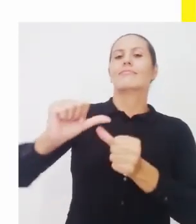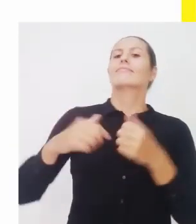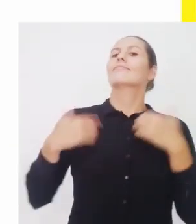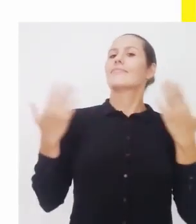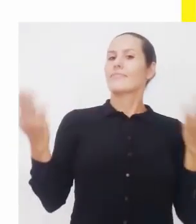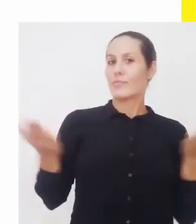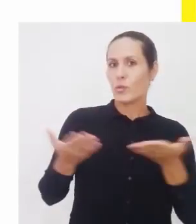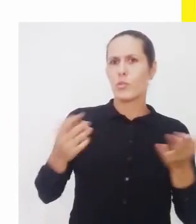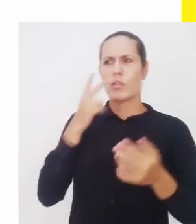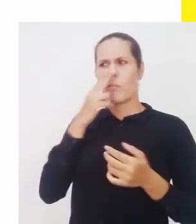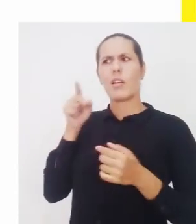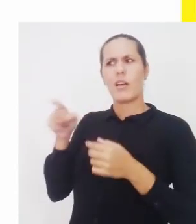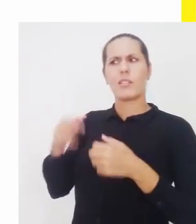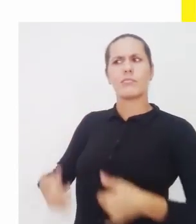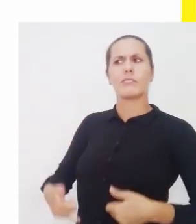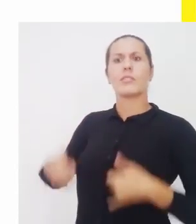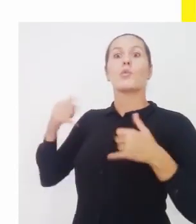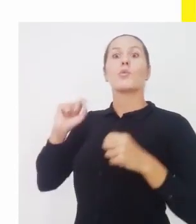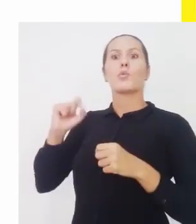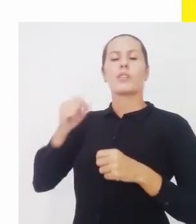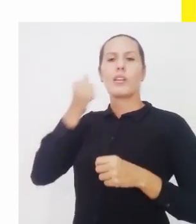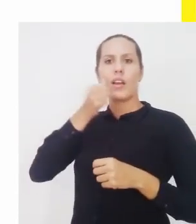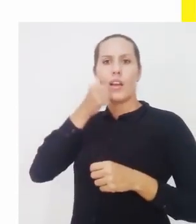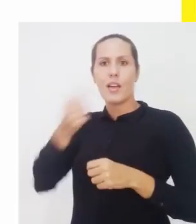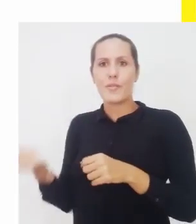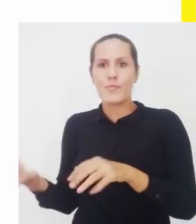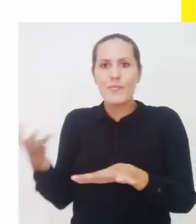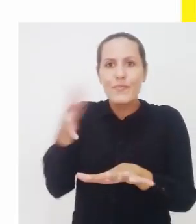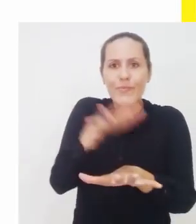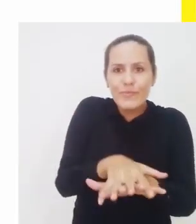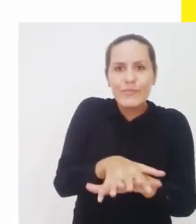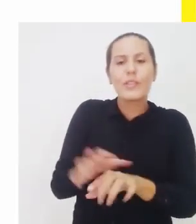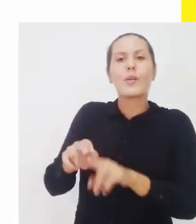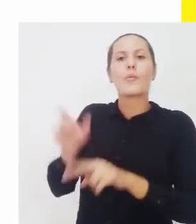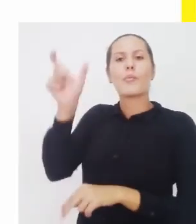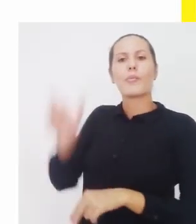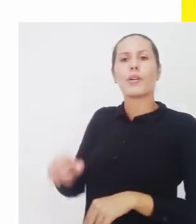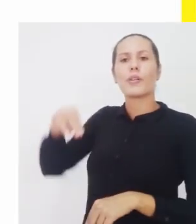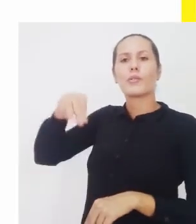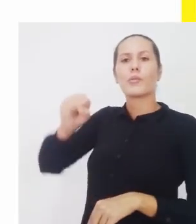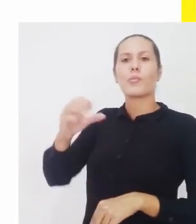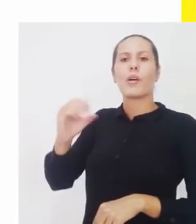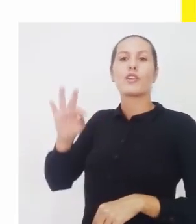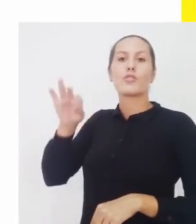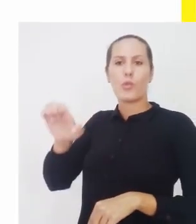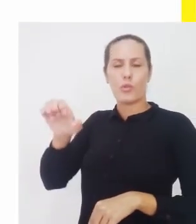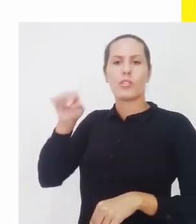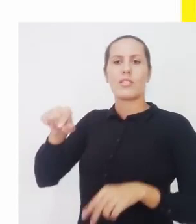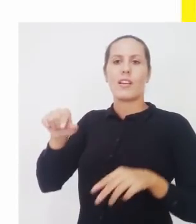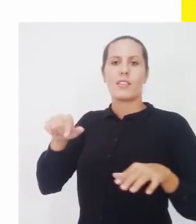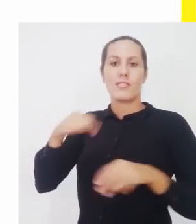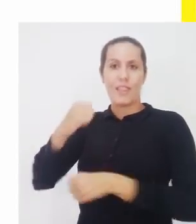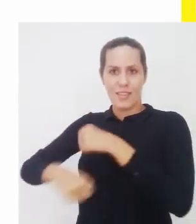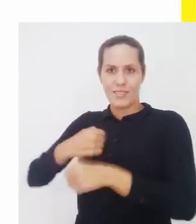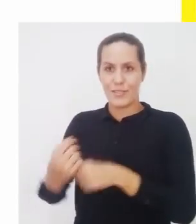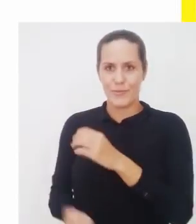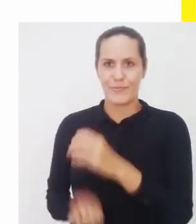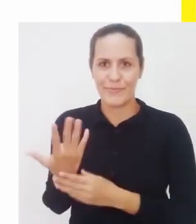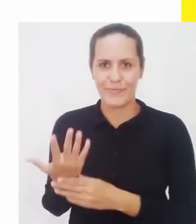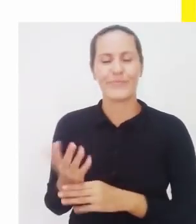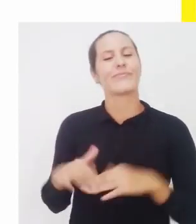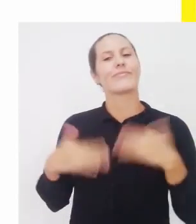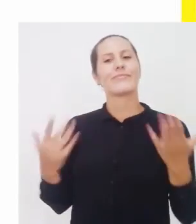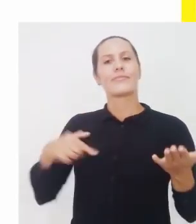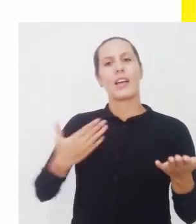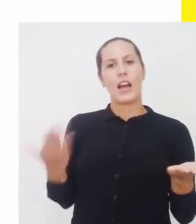vermelho e branco, que representam o amor e paz. E eu me orgulho de dizer que hoje o Náutico é contra o racismo e a favor